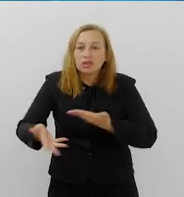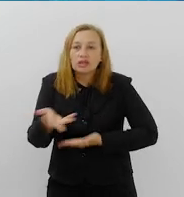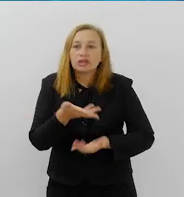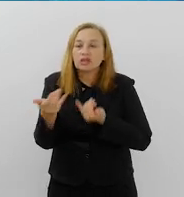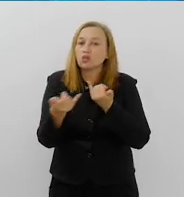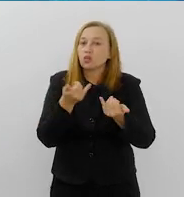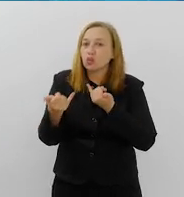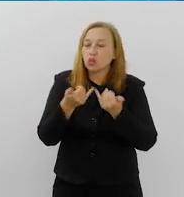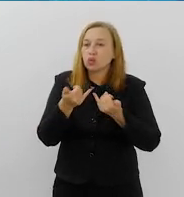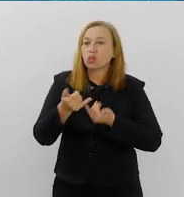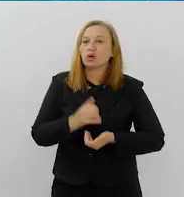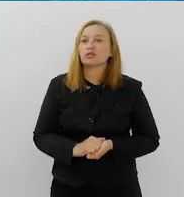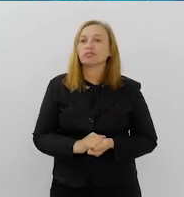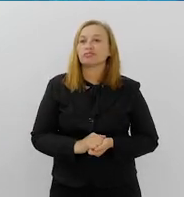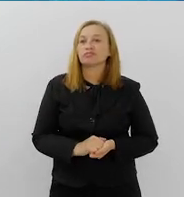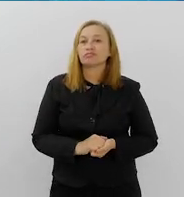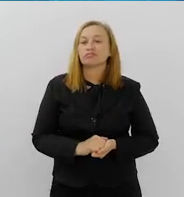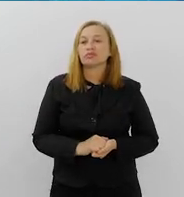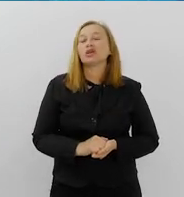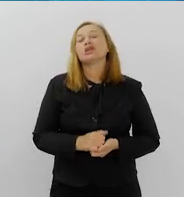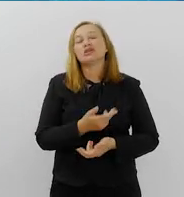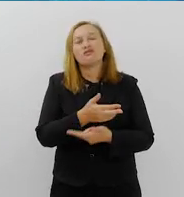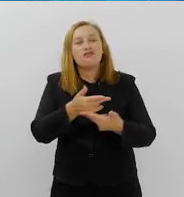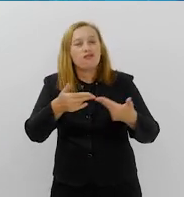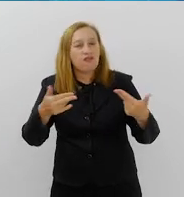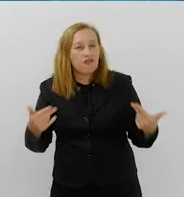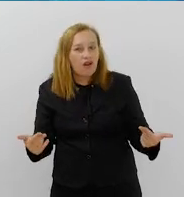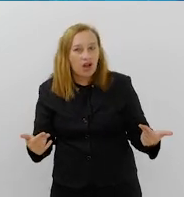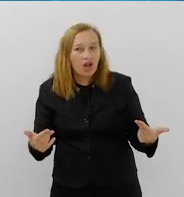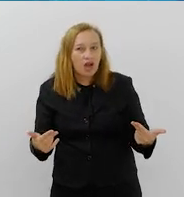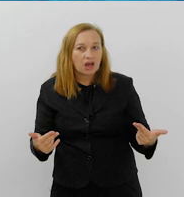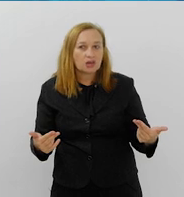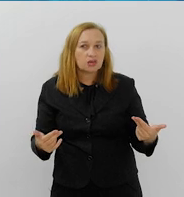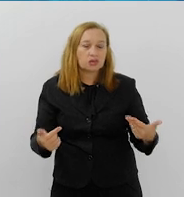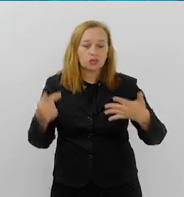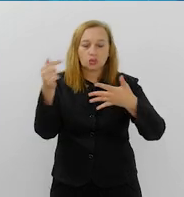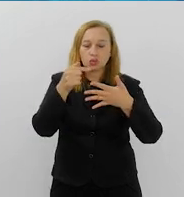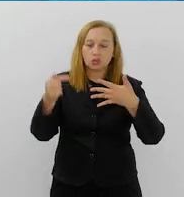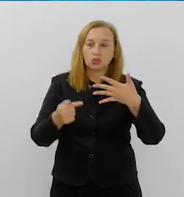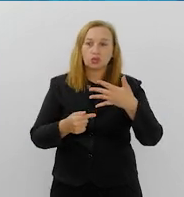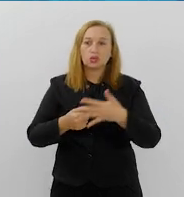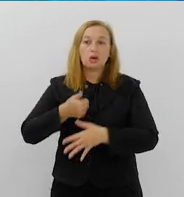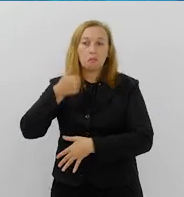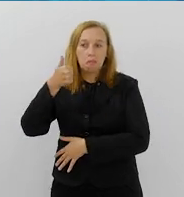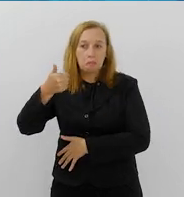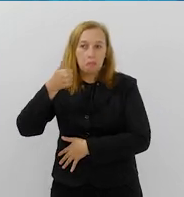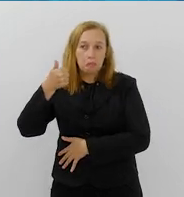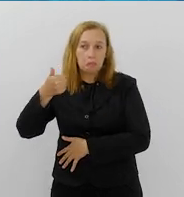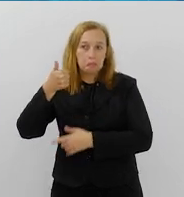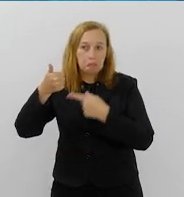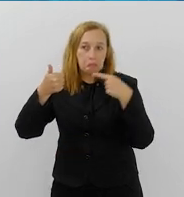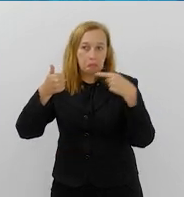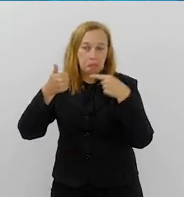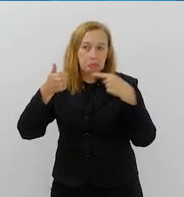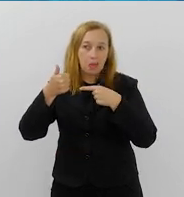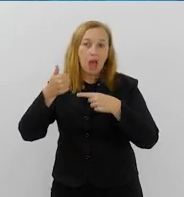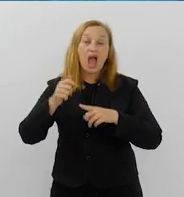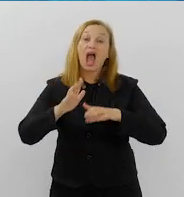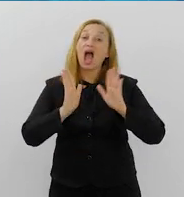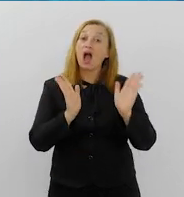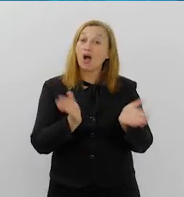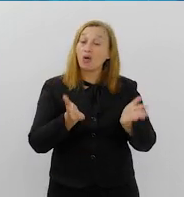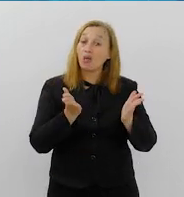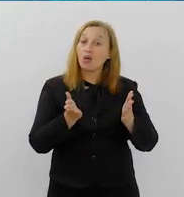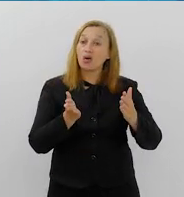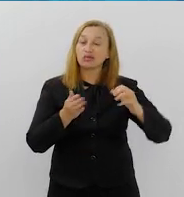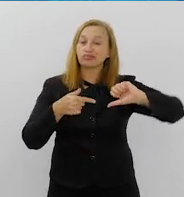Compartilhamento de informações. Então, temos uma série de pontos positivos. Os negativos,